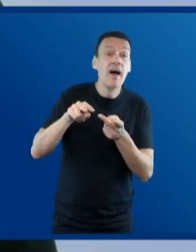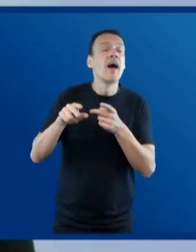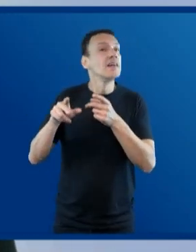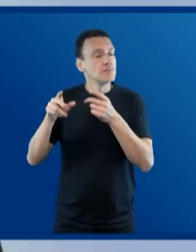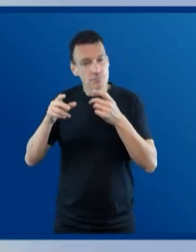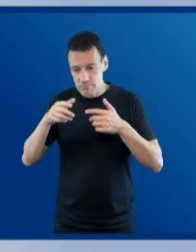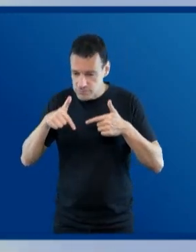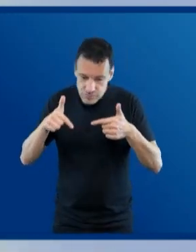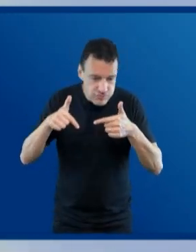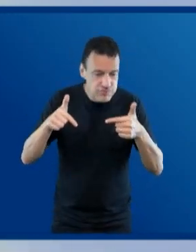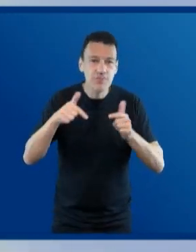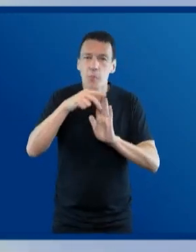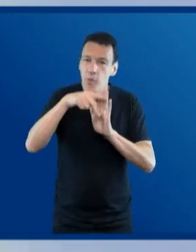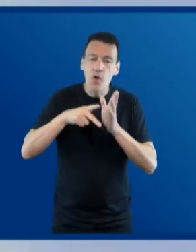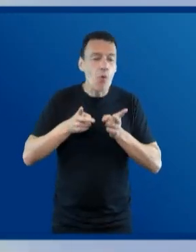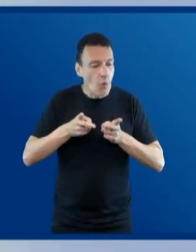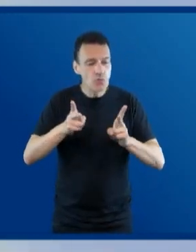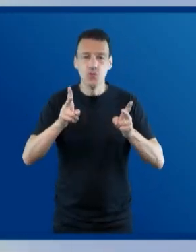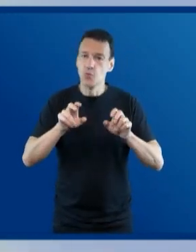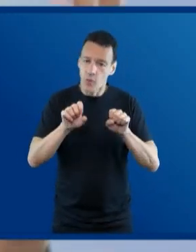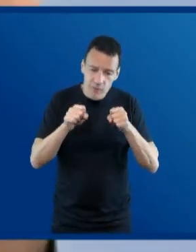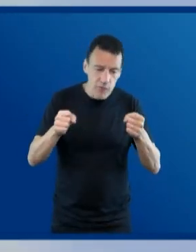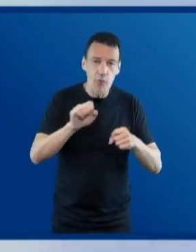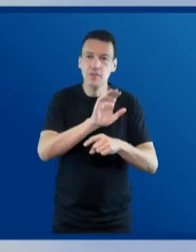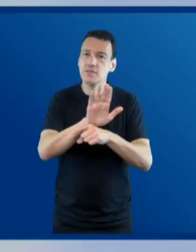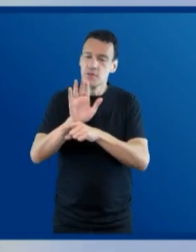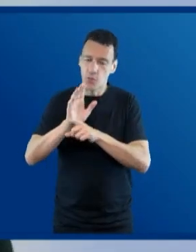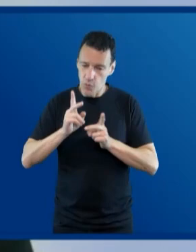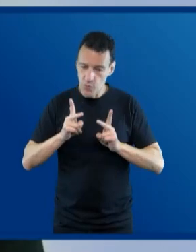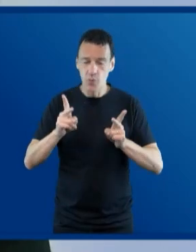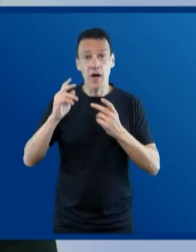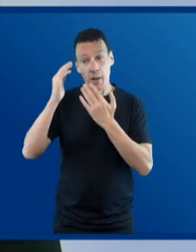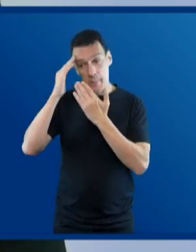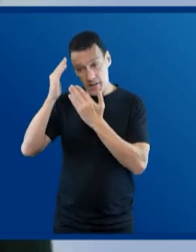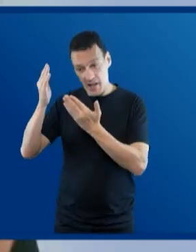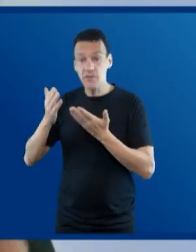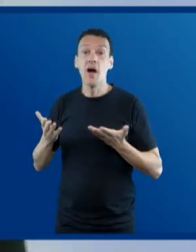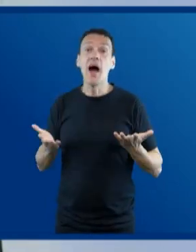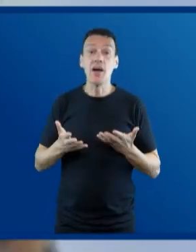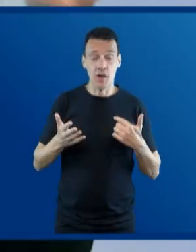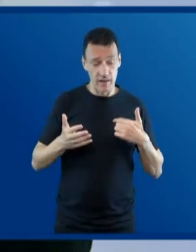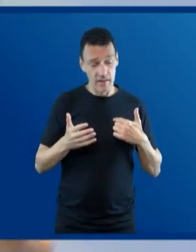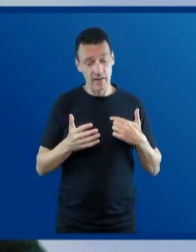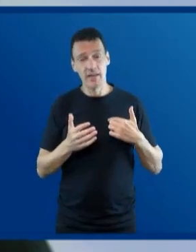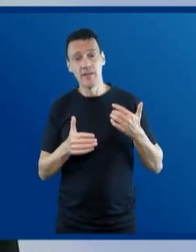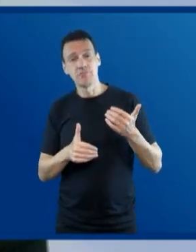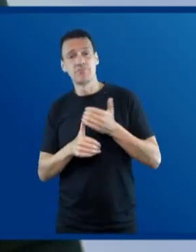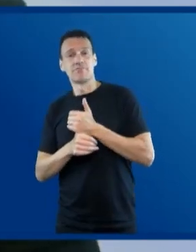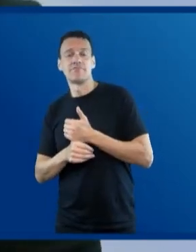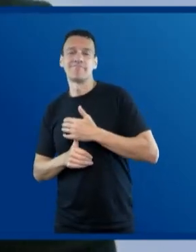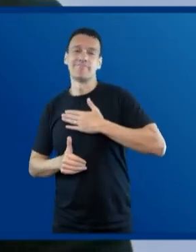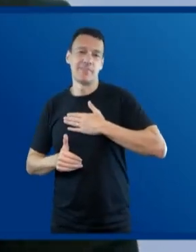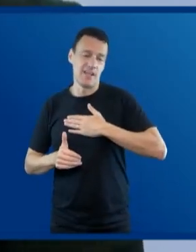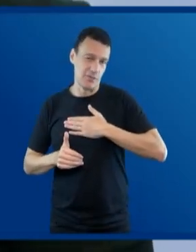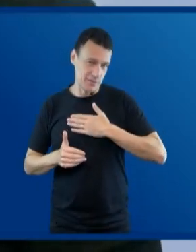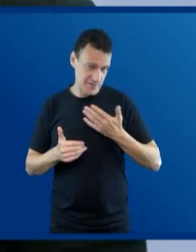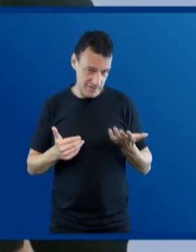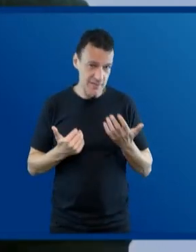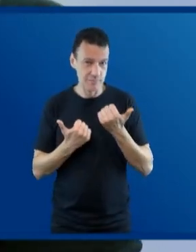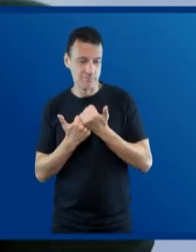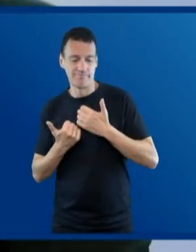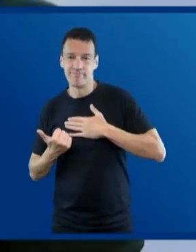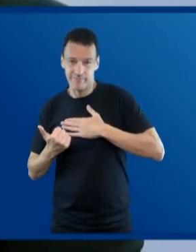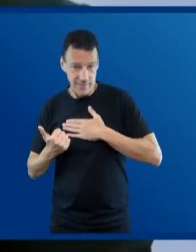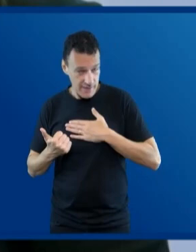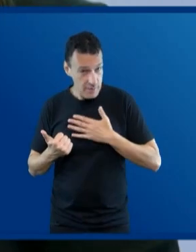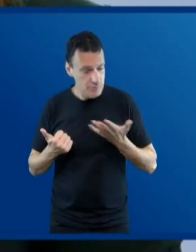e esforços. Meu muito obrigada. A gente assume a gestão agora com o propósito de dar continuidade a esse caminho que